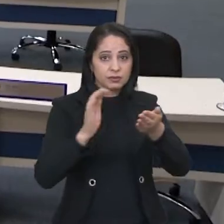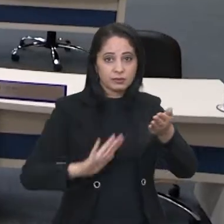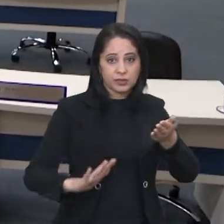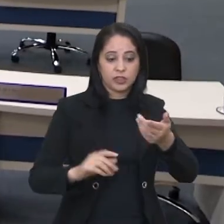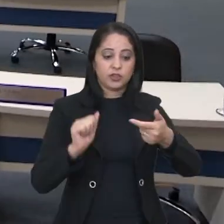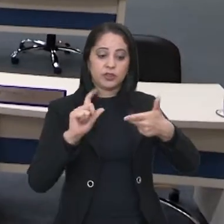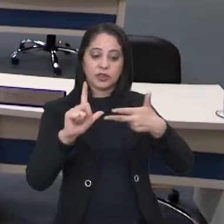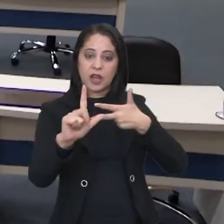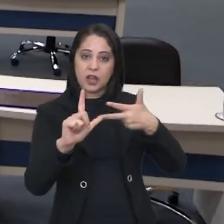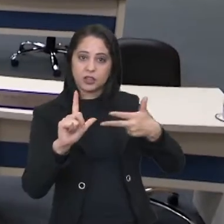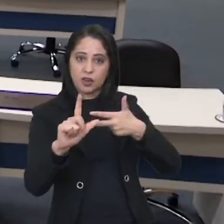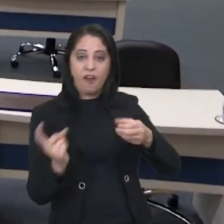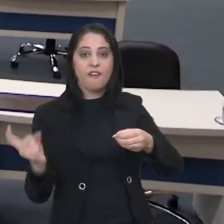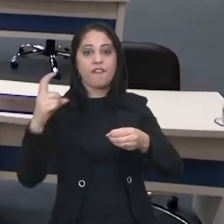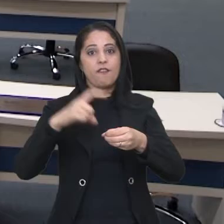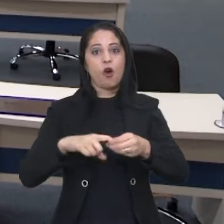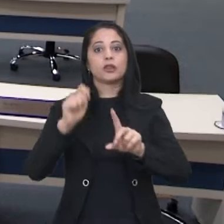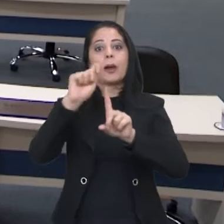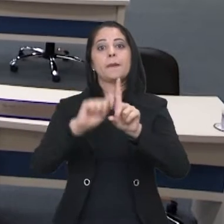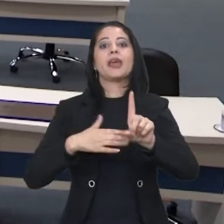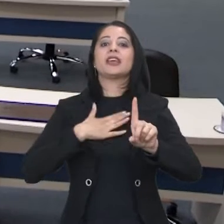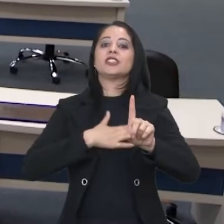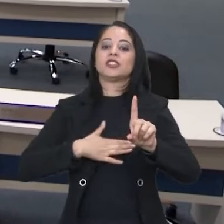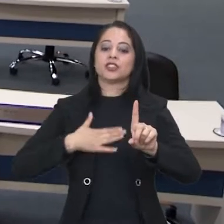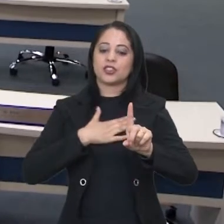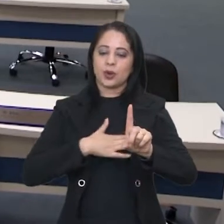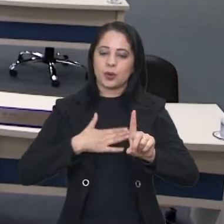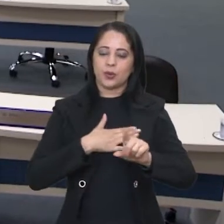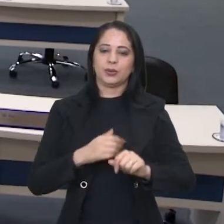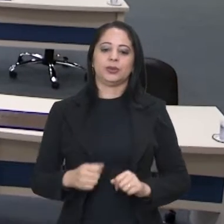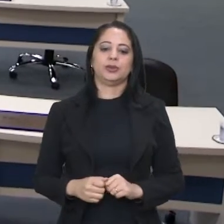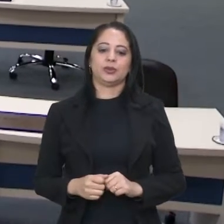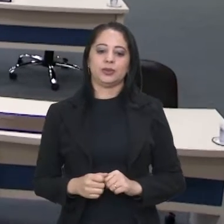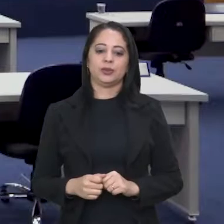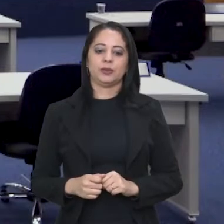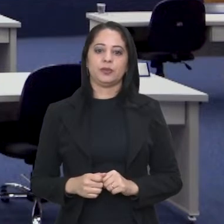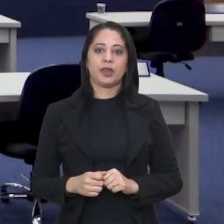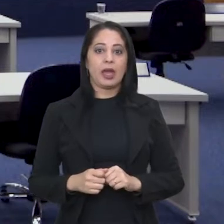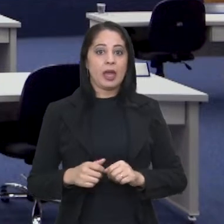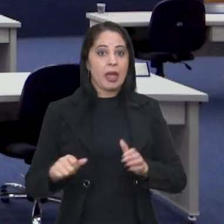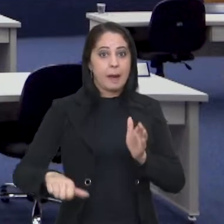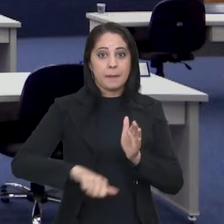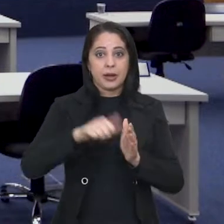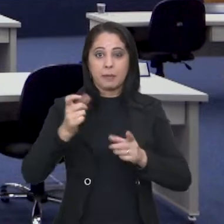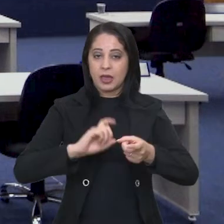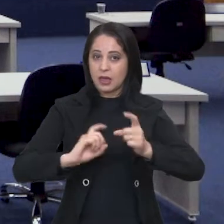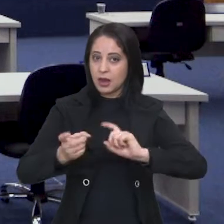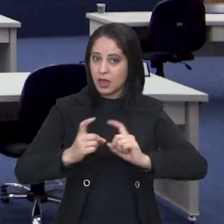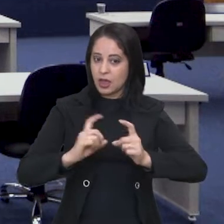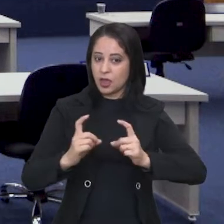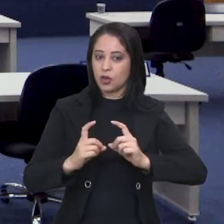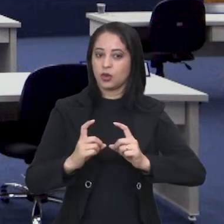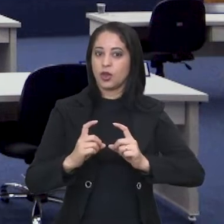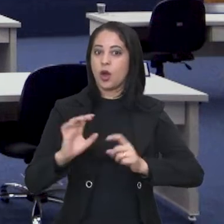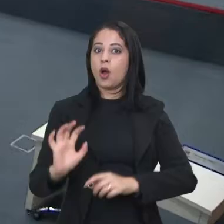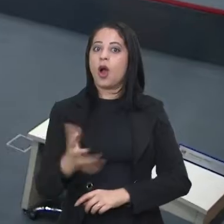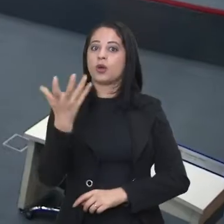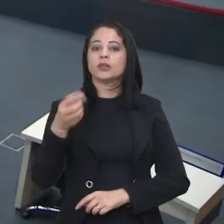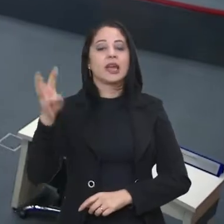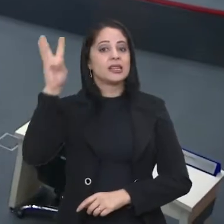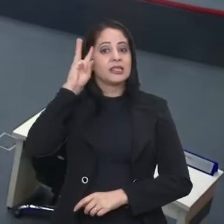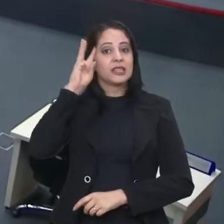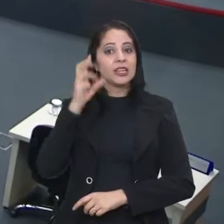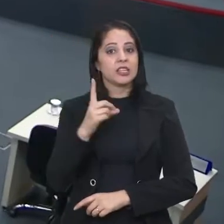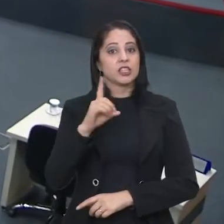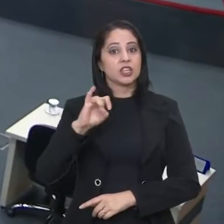As atividades de cunho legislativo serão retomadas a partir do dia 1º de agosto, e a primeira sessão que marca o fim do recesso vai